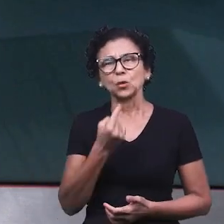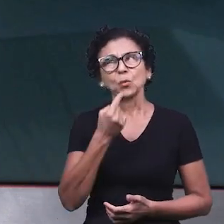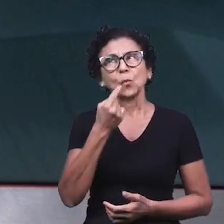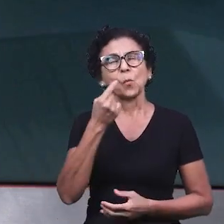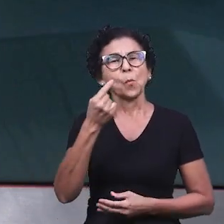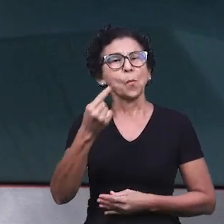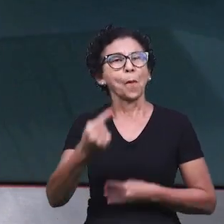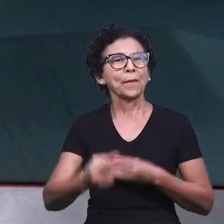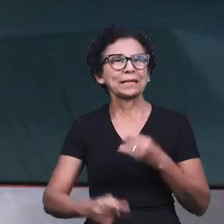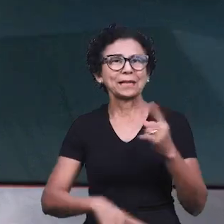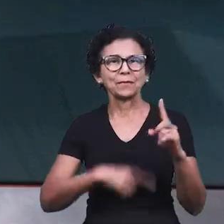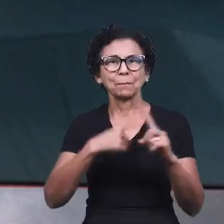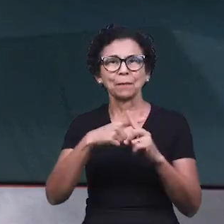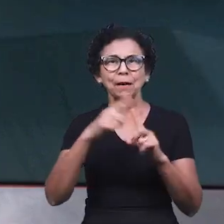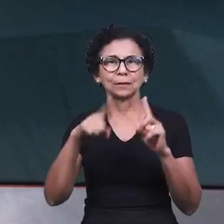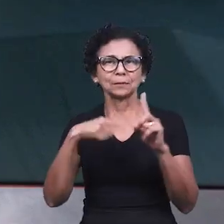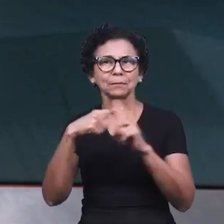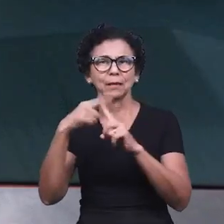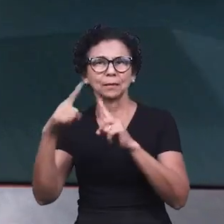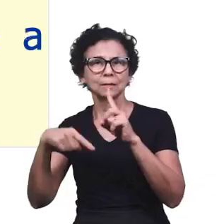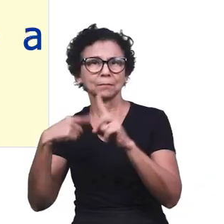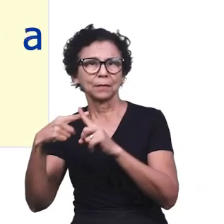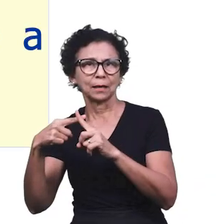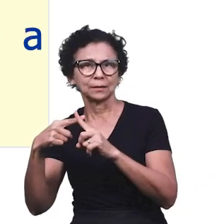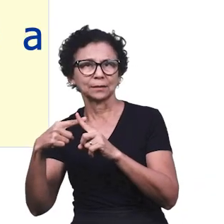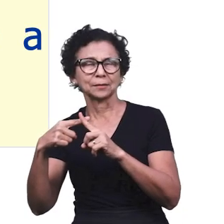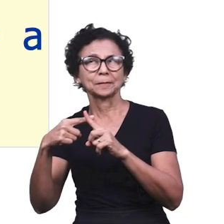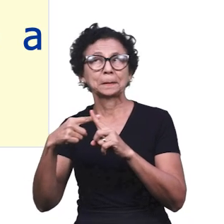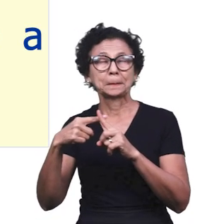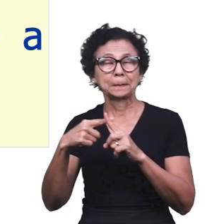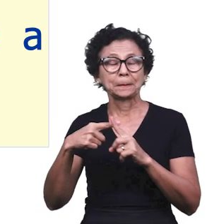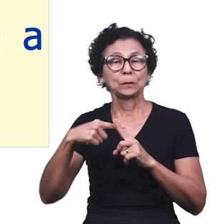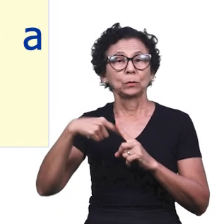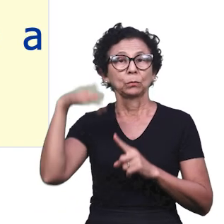transformar em outros valores. Seguindo aqui, então,